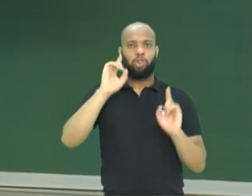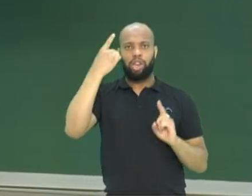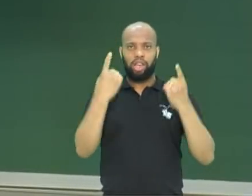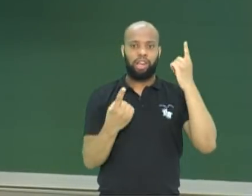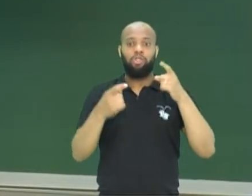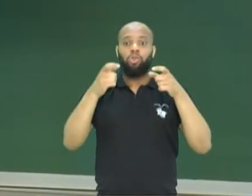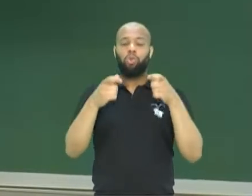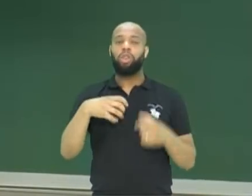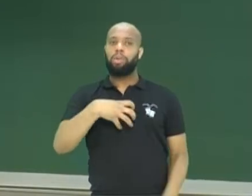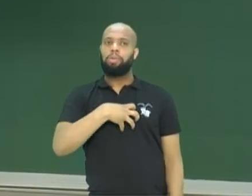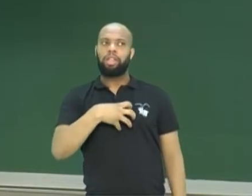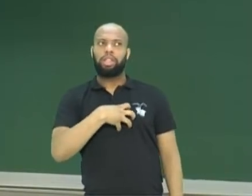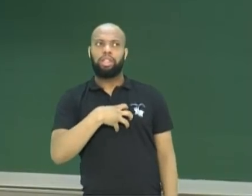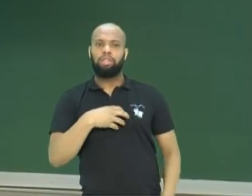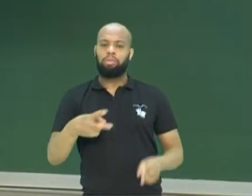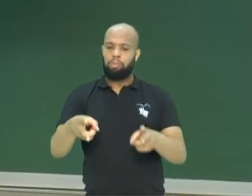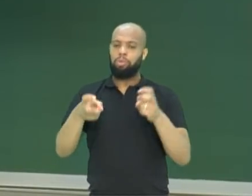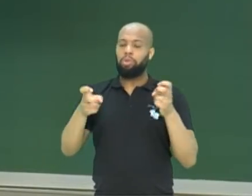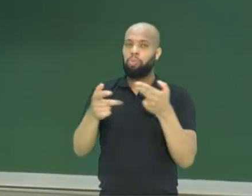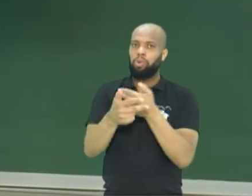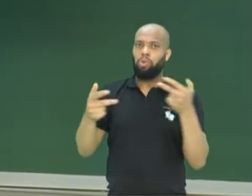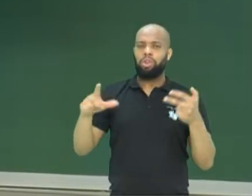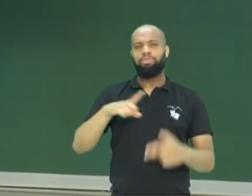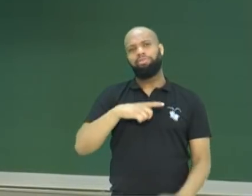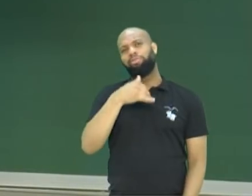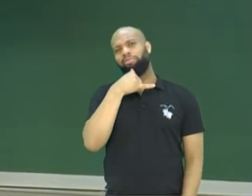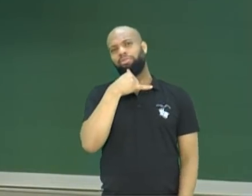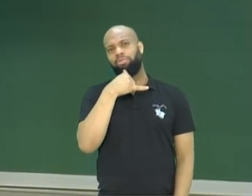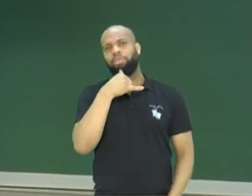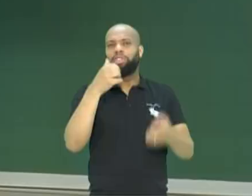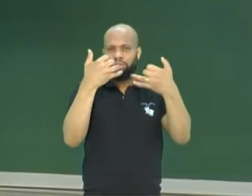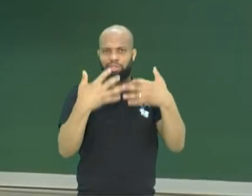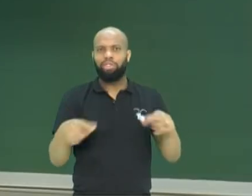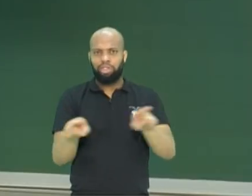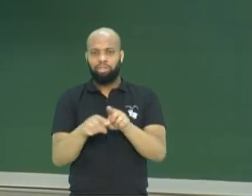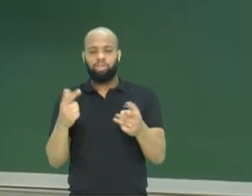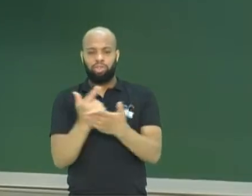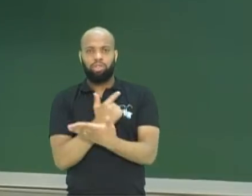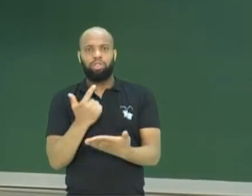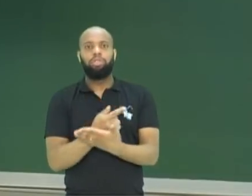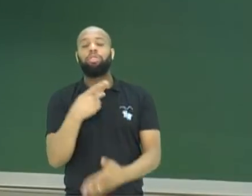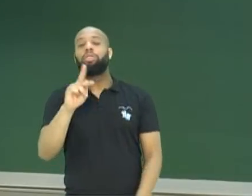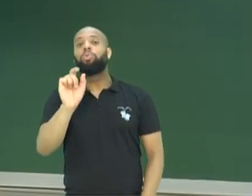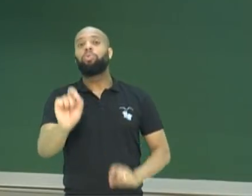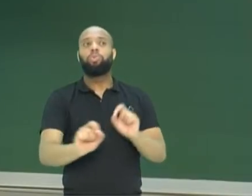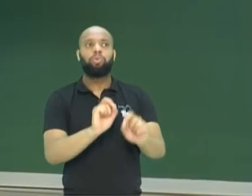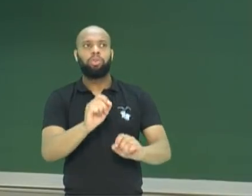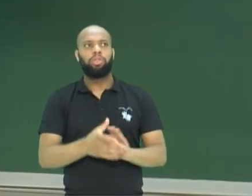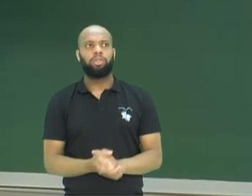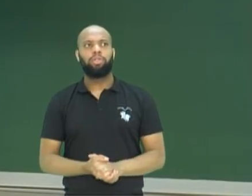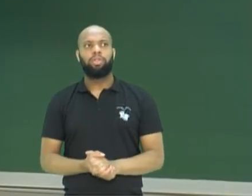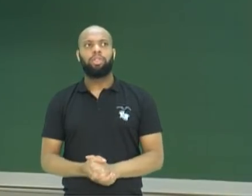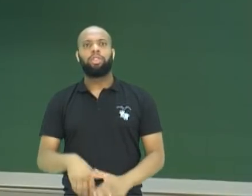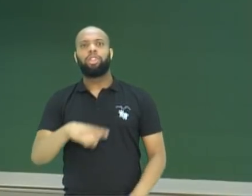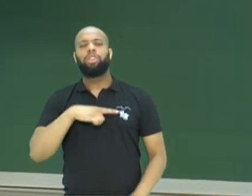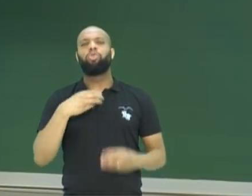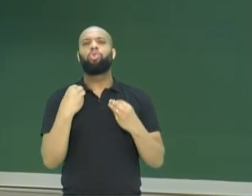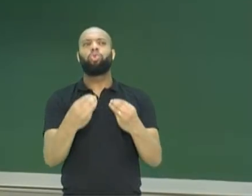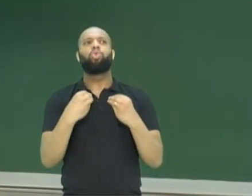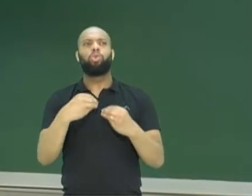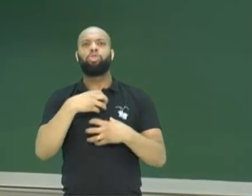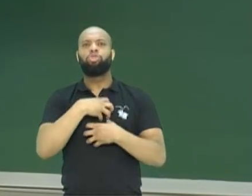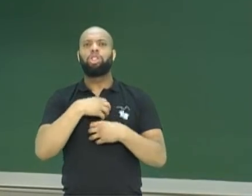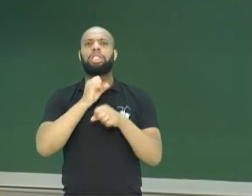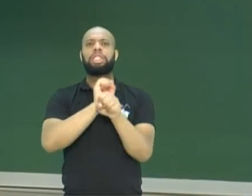Bahia e ele presenciou uma coisa muito triste que ele relata inclusive no seu livro, que foi como eram tratados